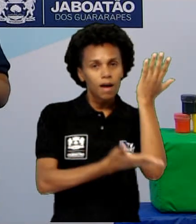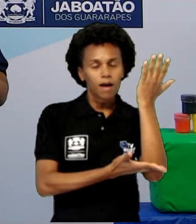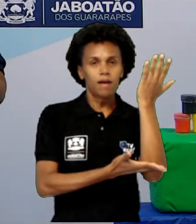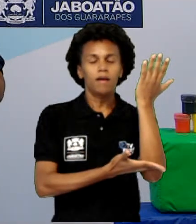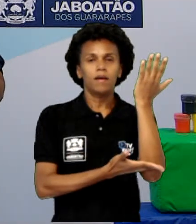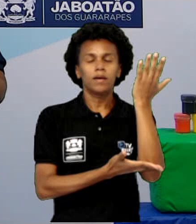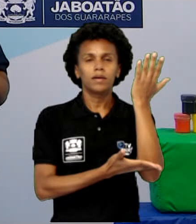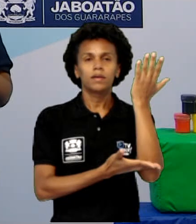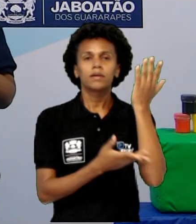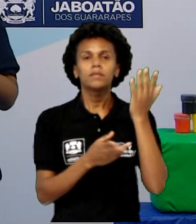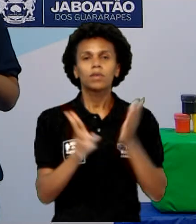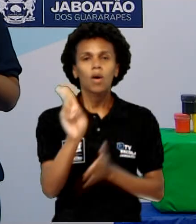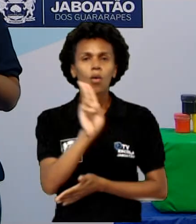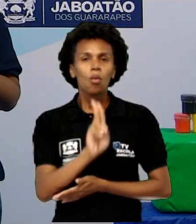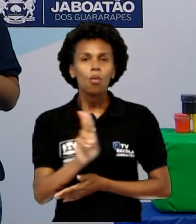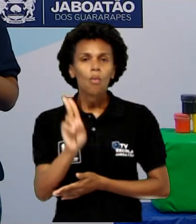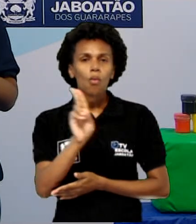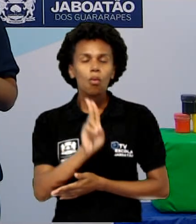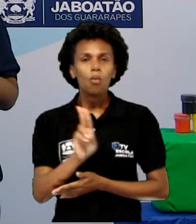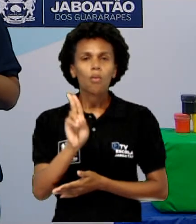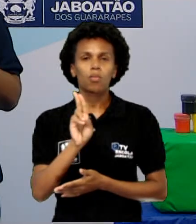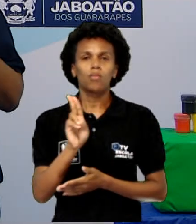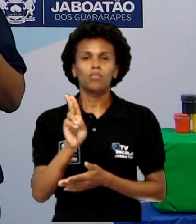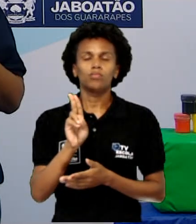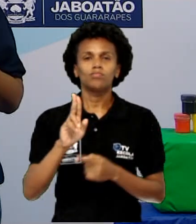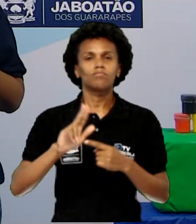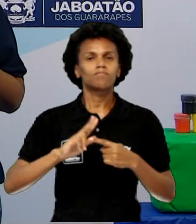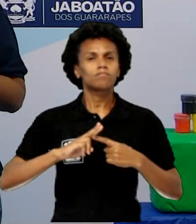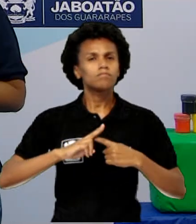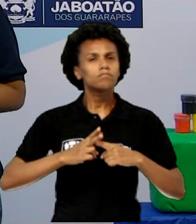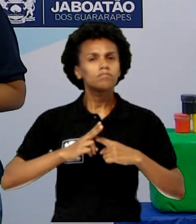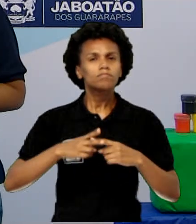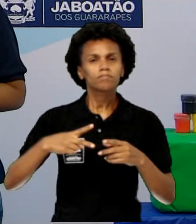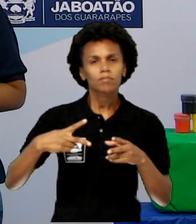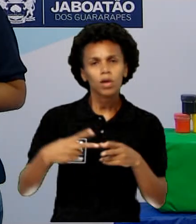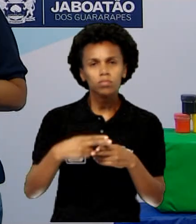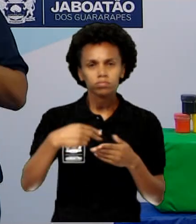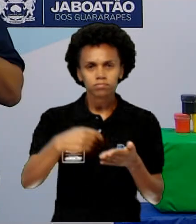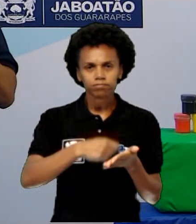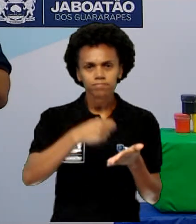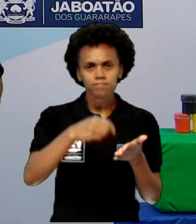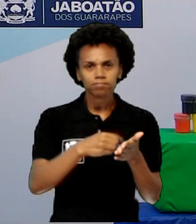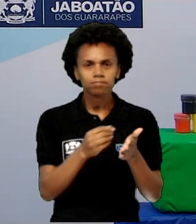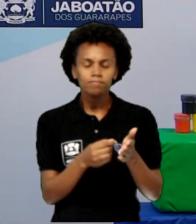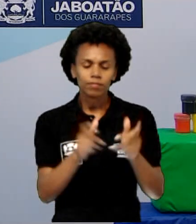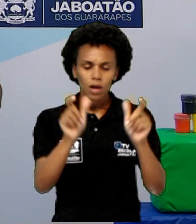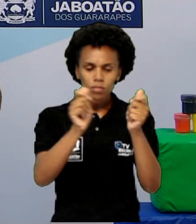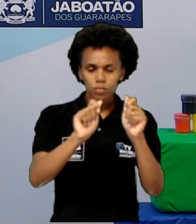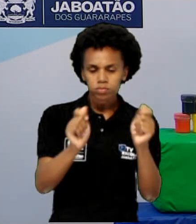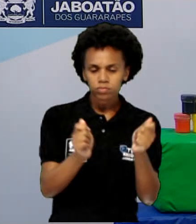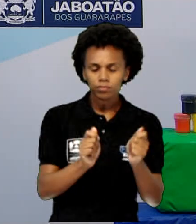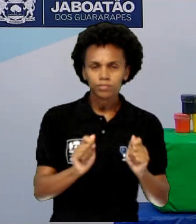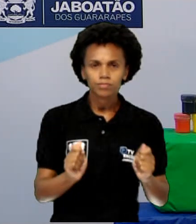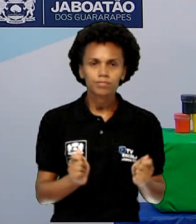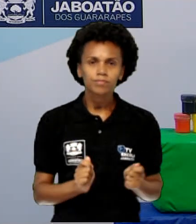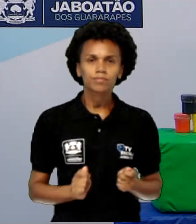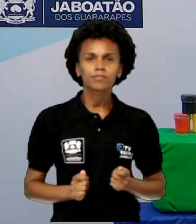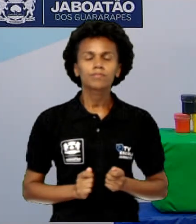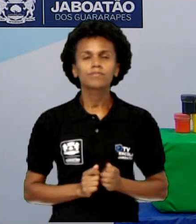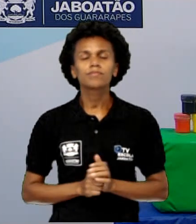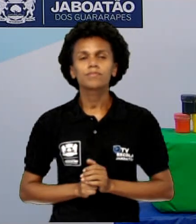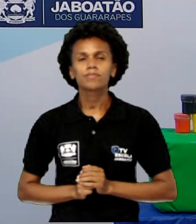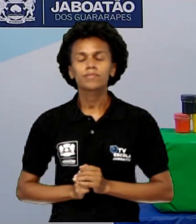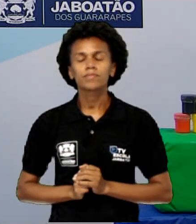para esculpir aquela madeira, então a gente chama isso de entalhe. Então são 3 técnicas que são usadas para